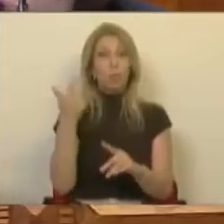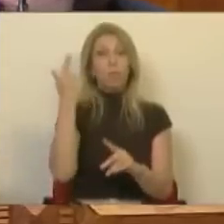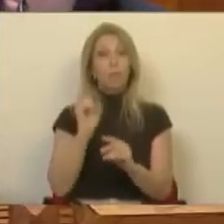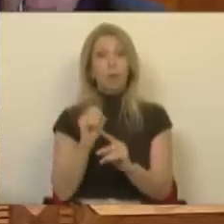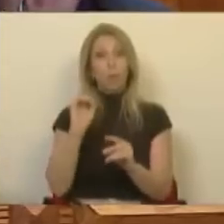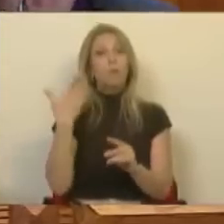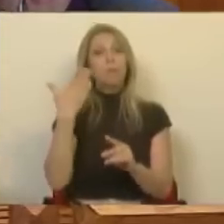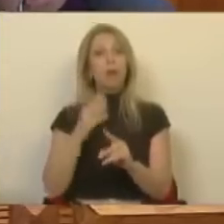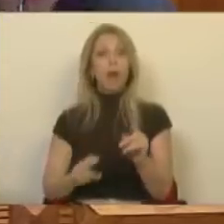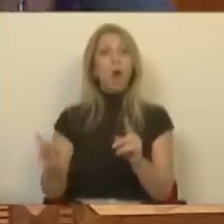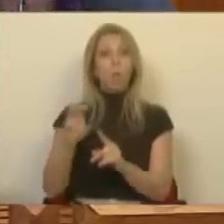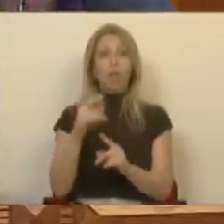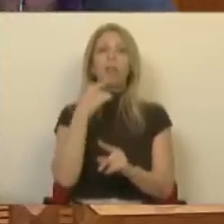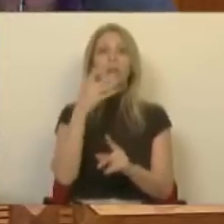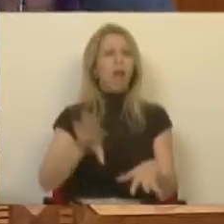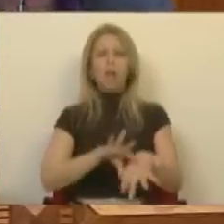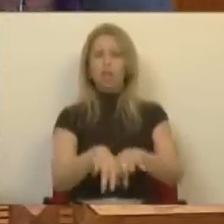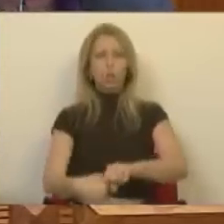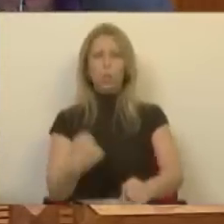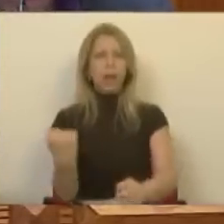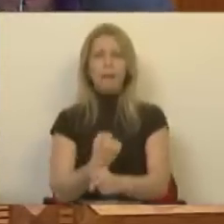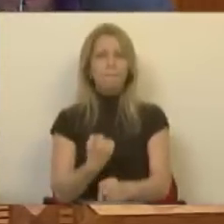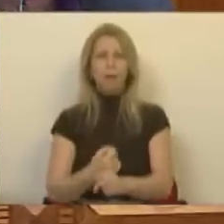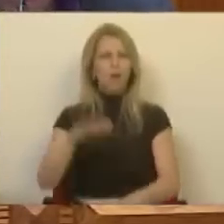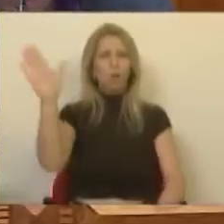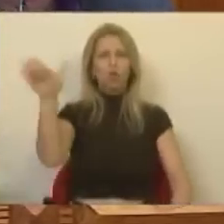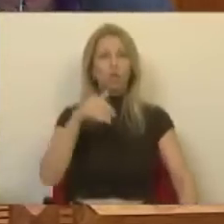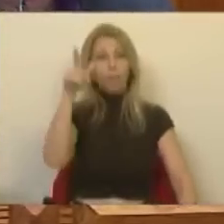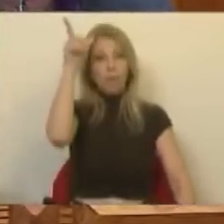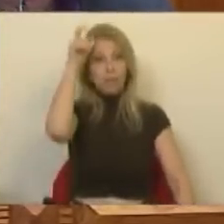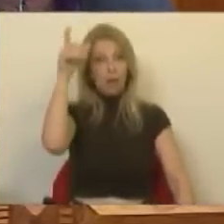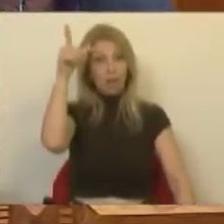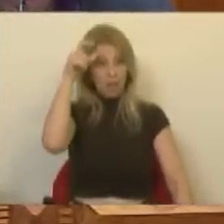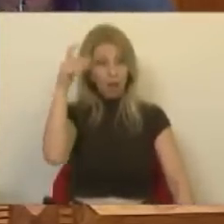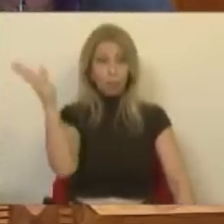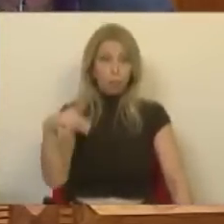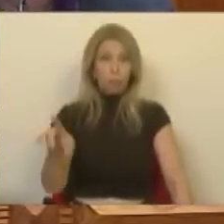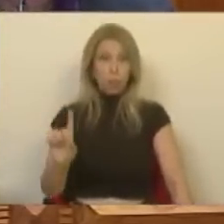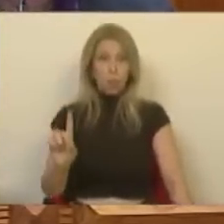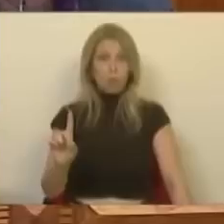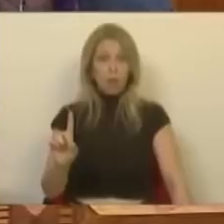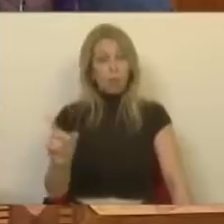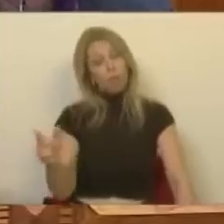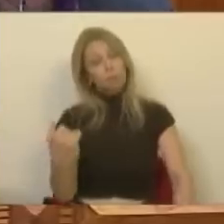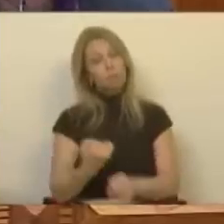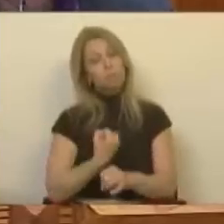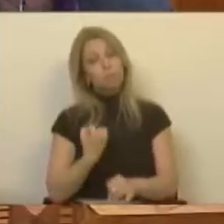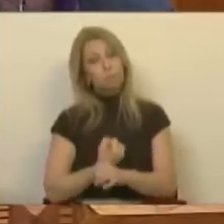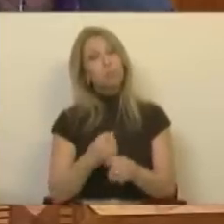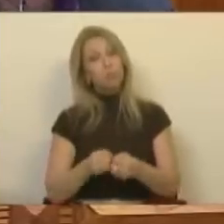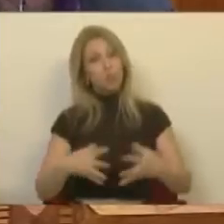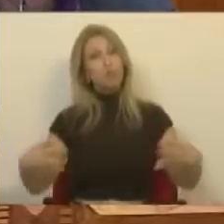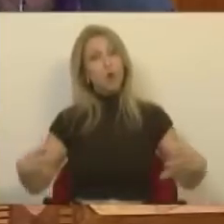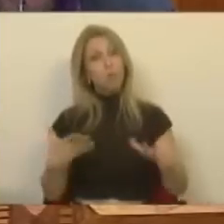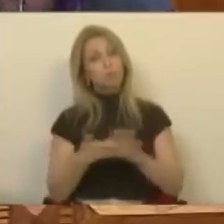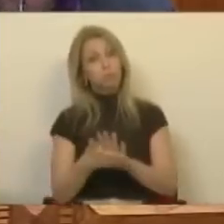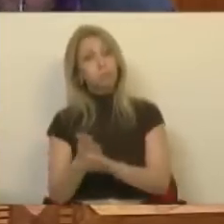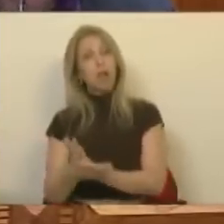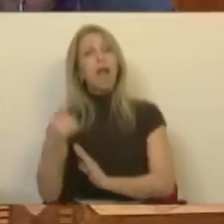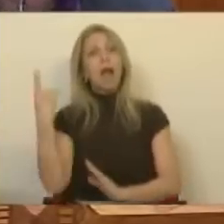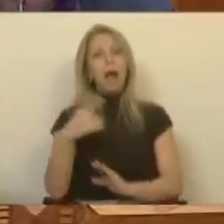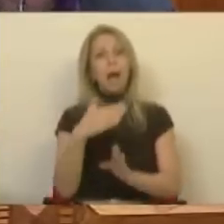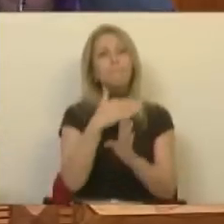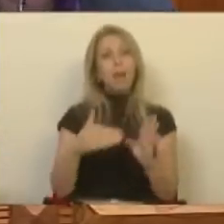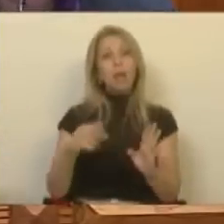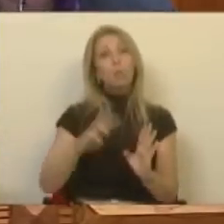com isto ia destruir o emprego e íamos chamar o diabo o diabo não veio e o emprego reproduziu e há mais de 500 há mais